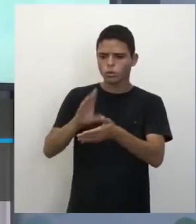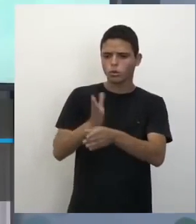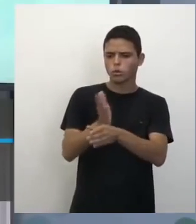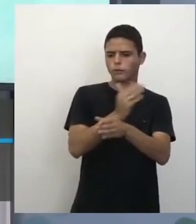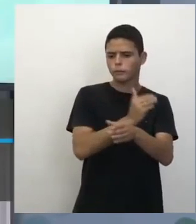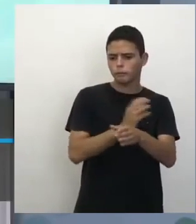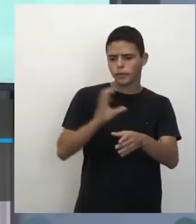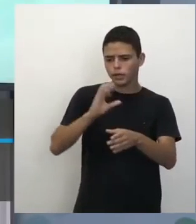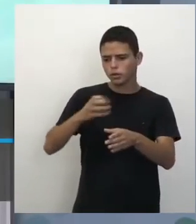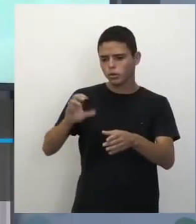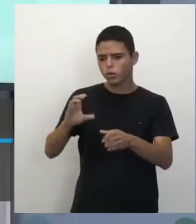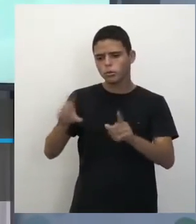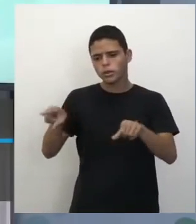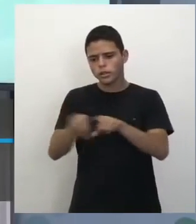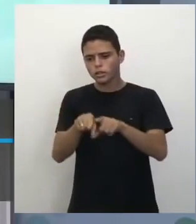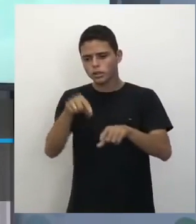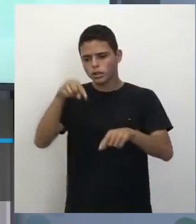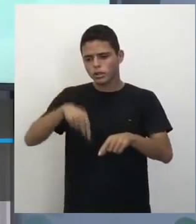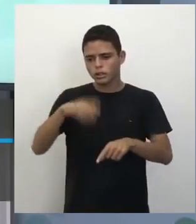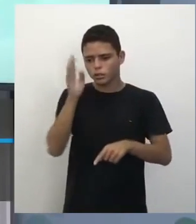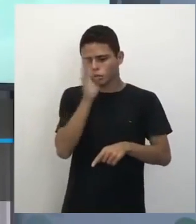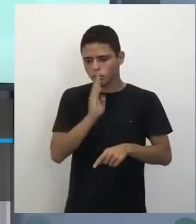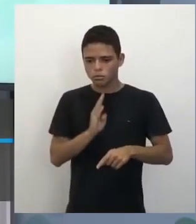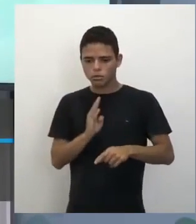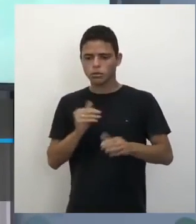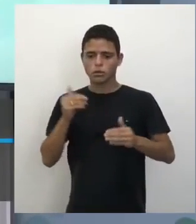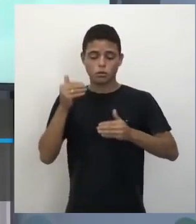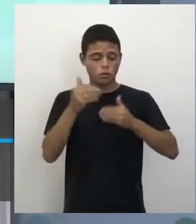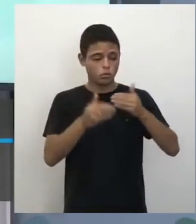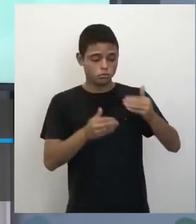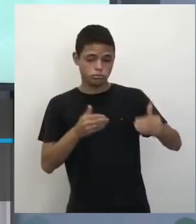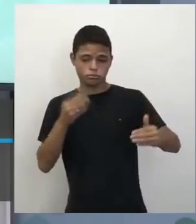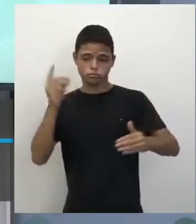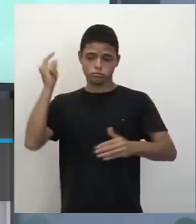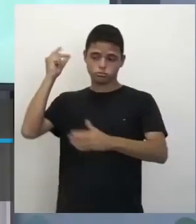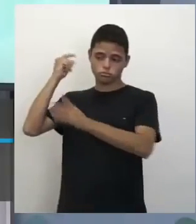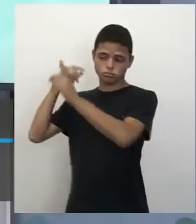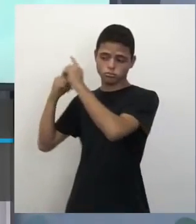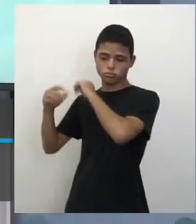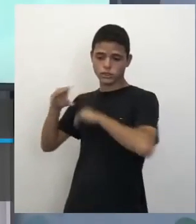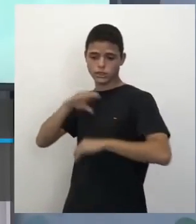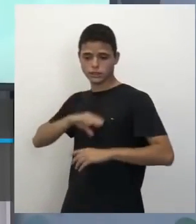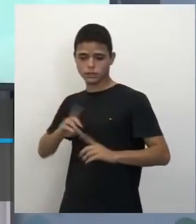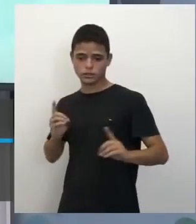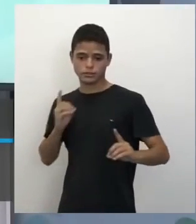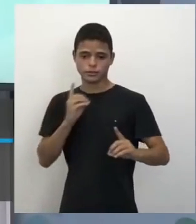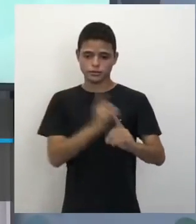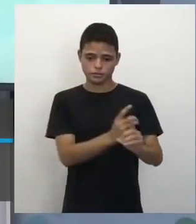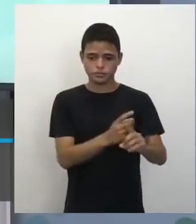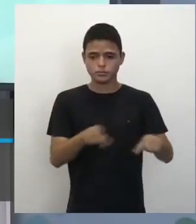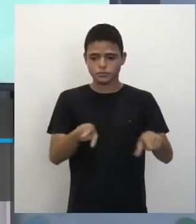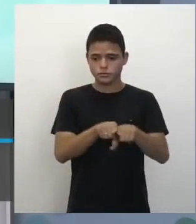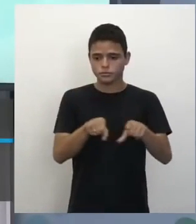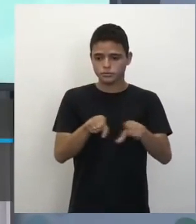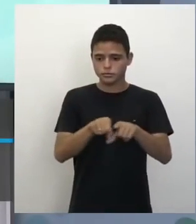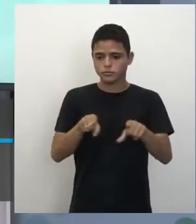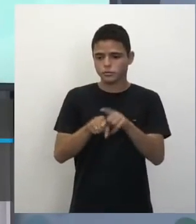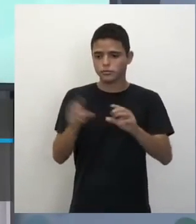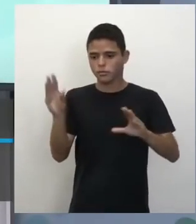pré-colombiana, seja no Brasil, né, com a chegada dos portugueses, ou ali na América Central com a chegada dos